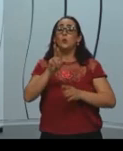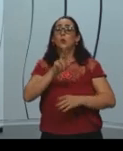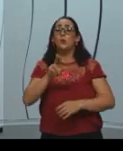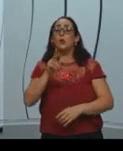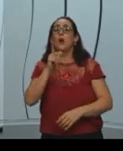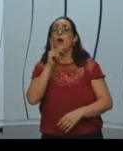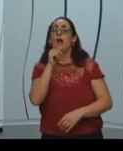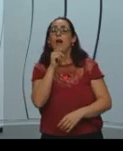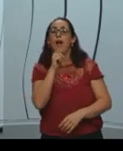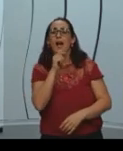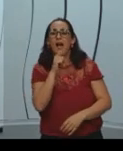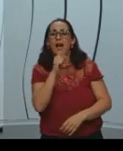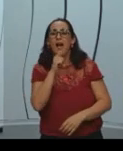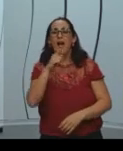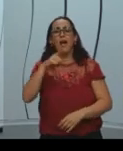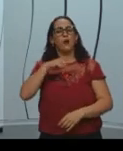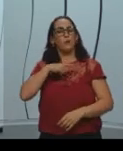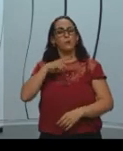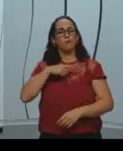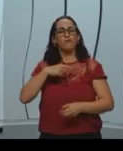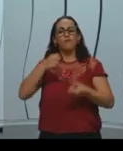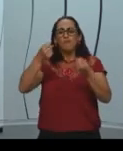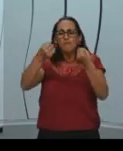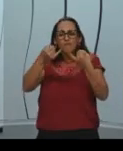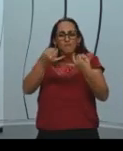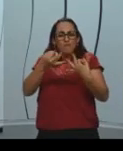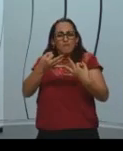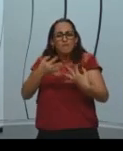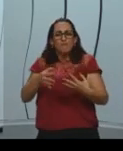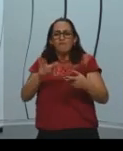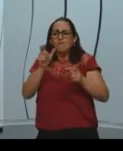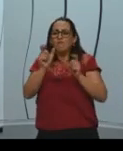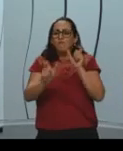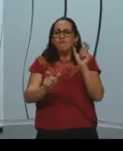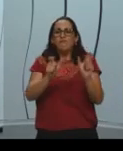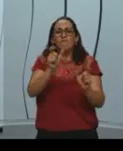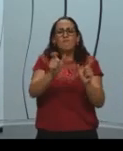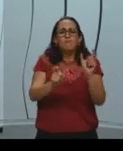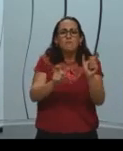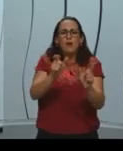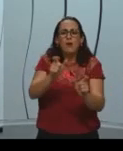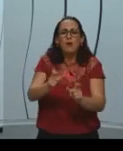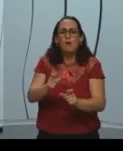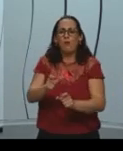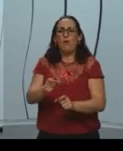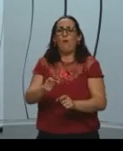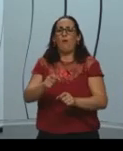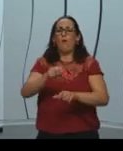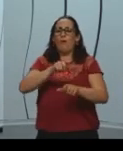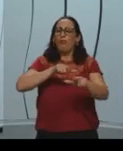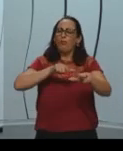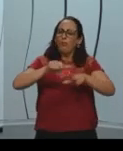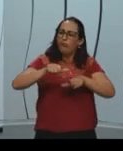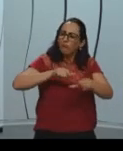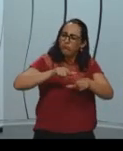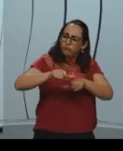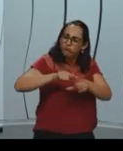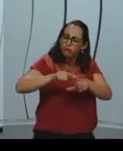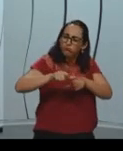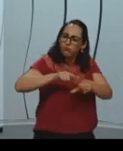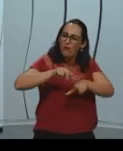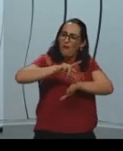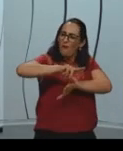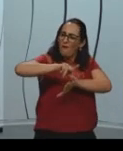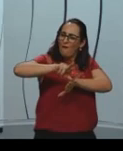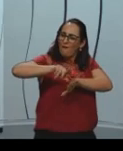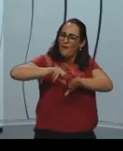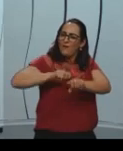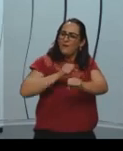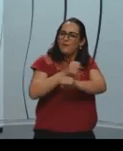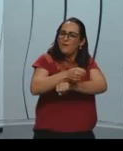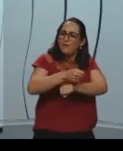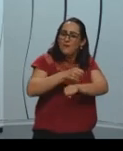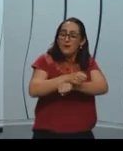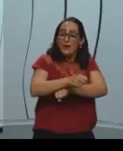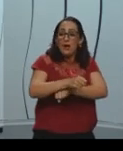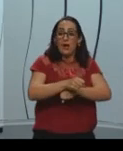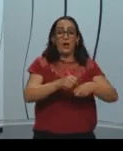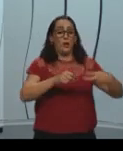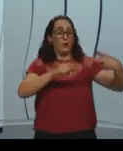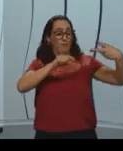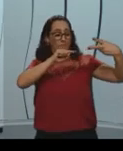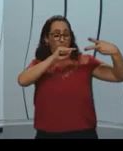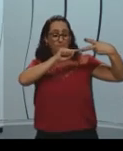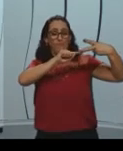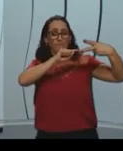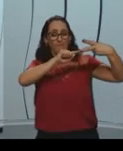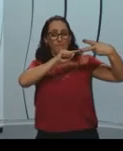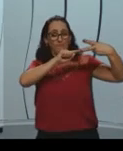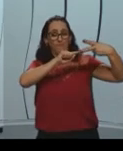pessoas trabalhando, né? No caso, um grande número de escravizados trabalhando. E a gente tinha os trapiches, que eram engenhos mais simples, né?